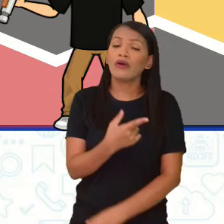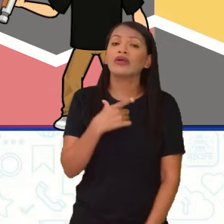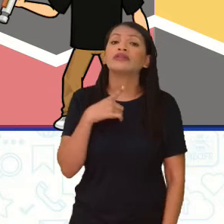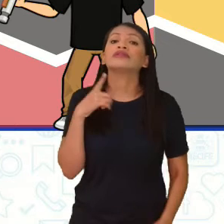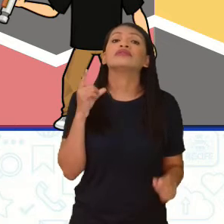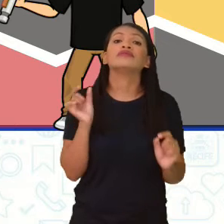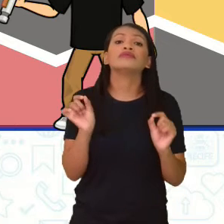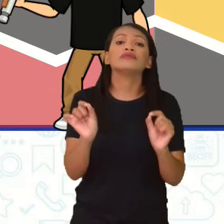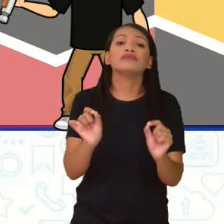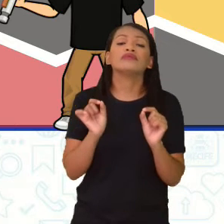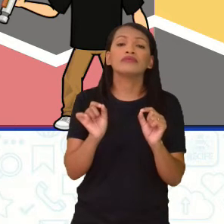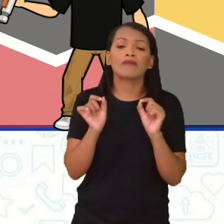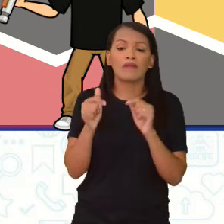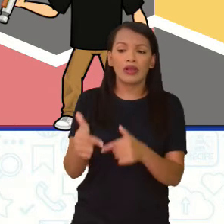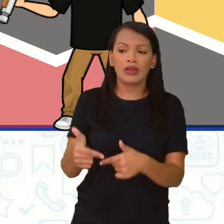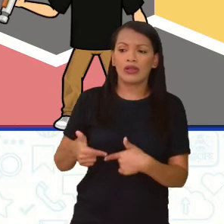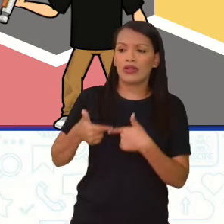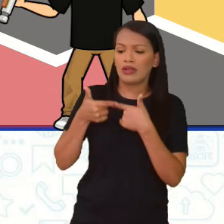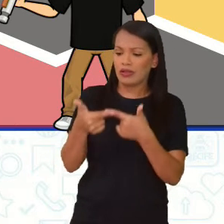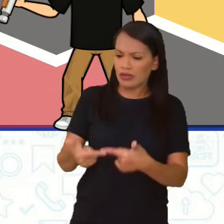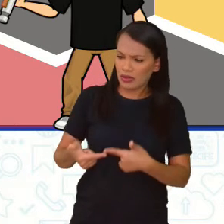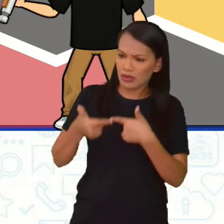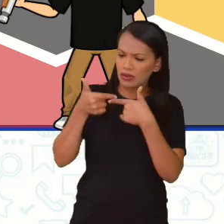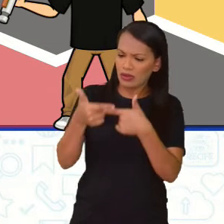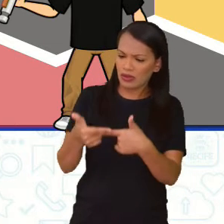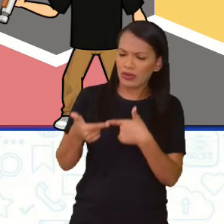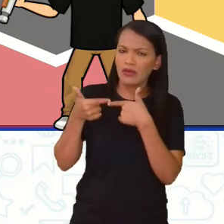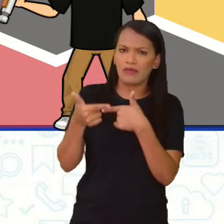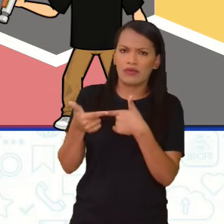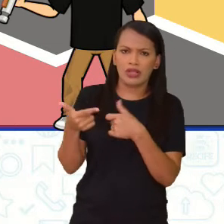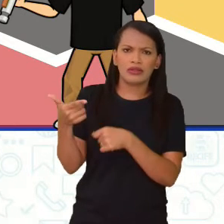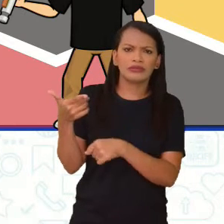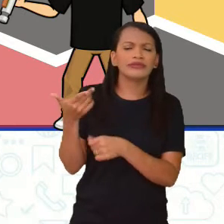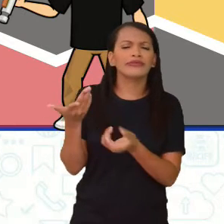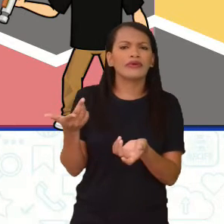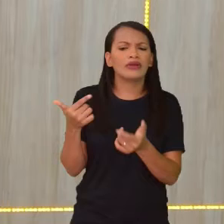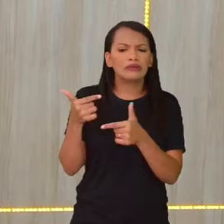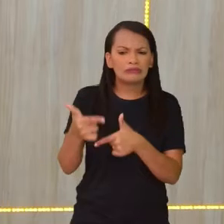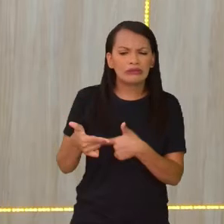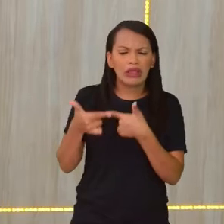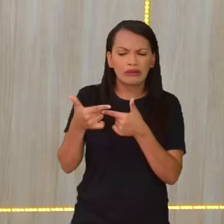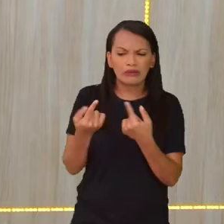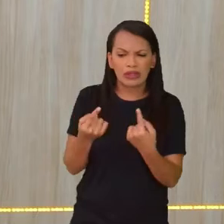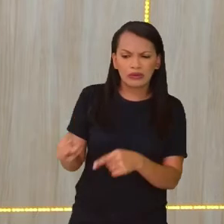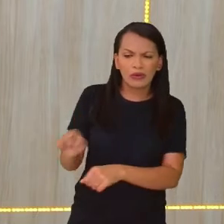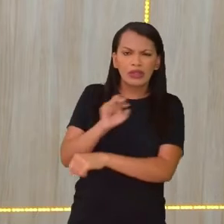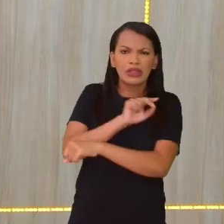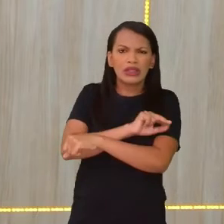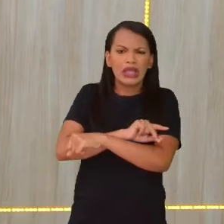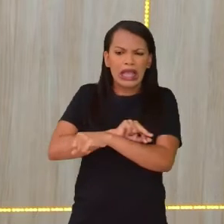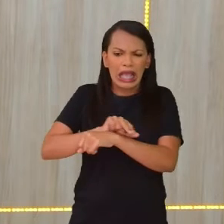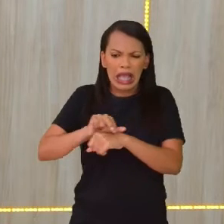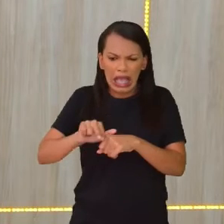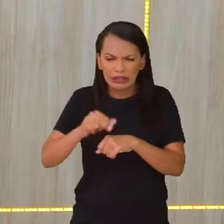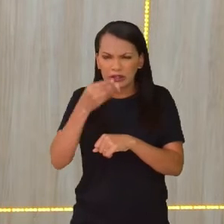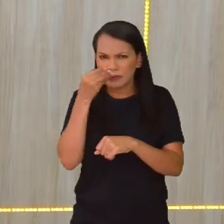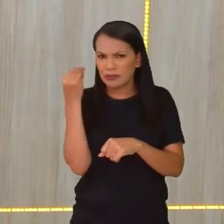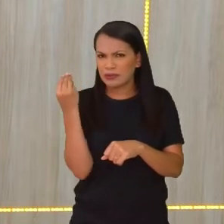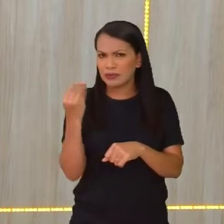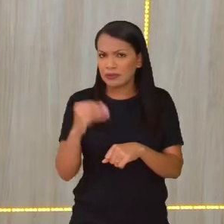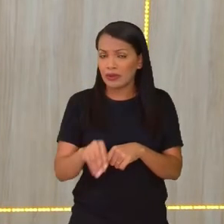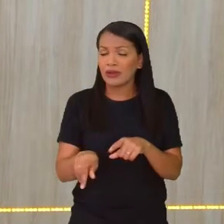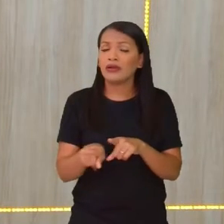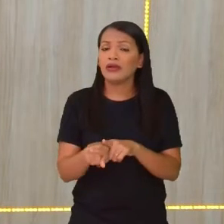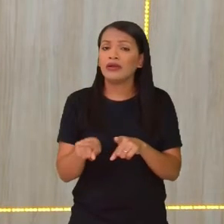quê? A gente tem que lutar contra essas práticas, né, de racismo, né? E o racismo,